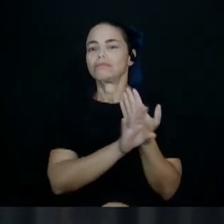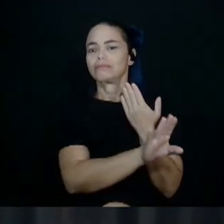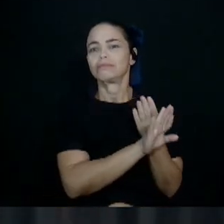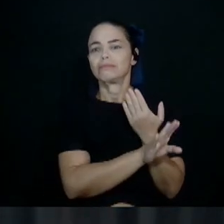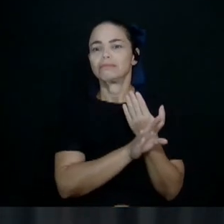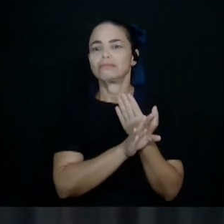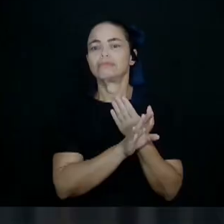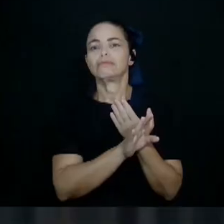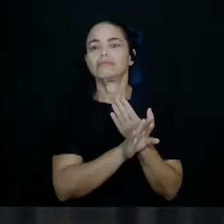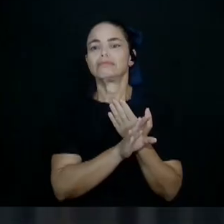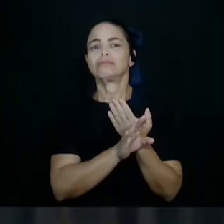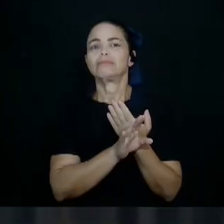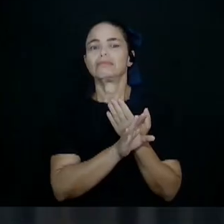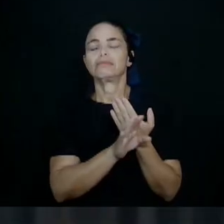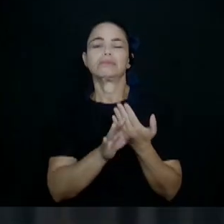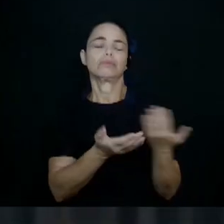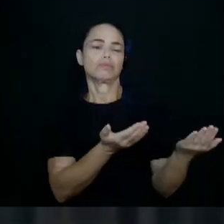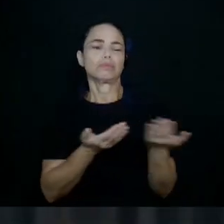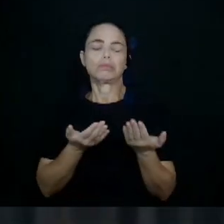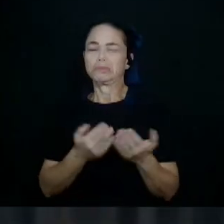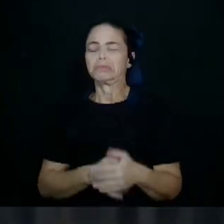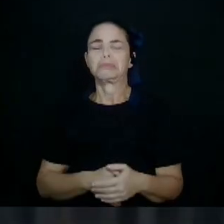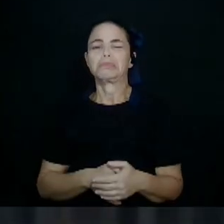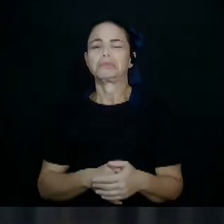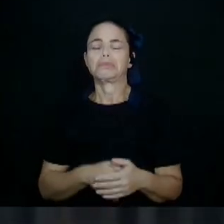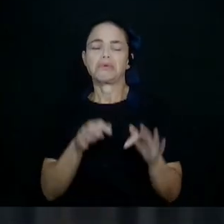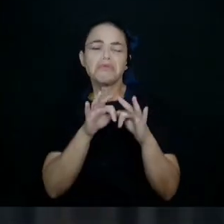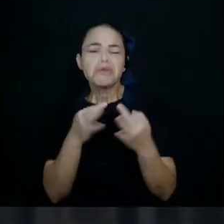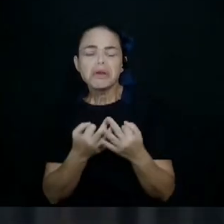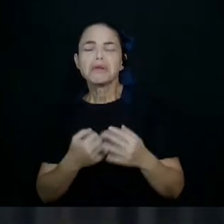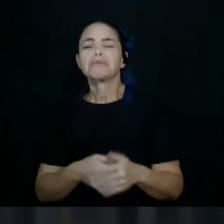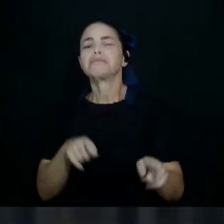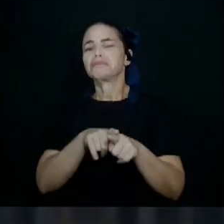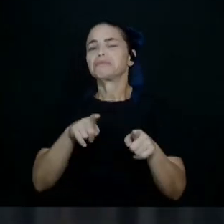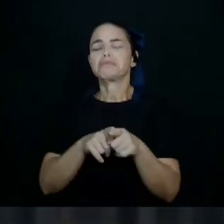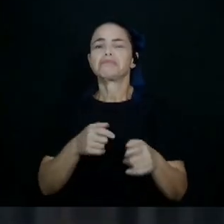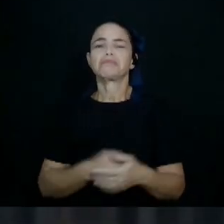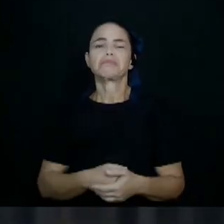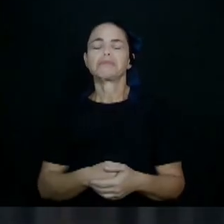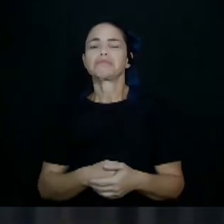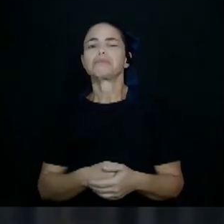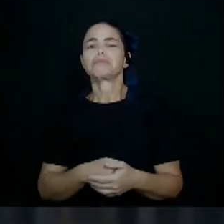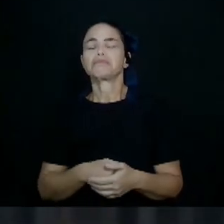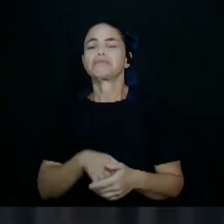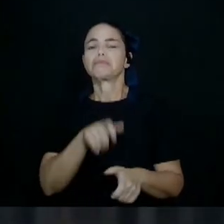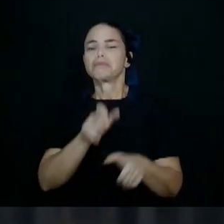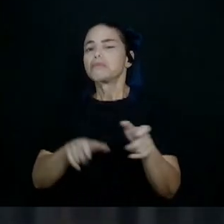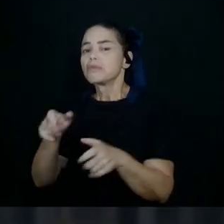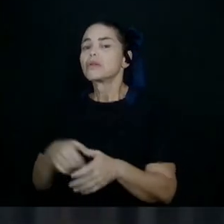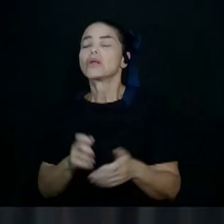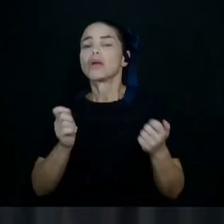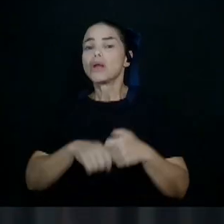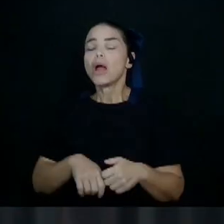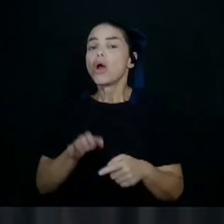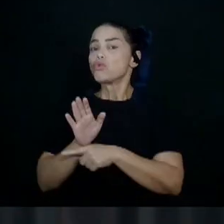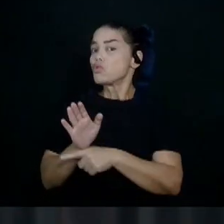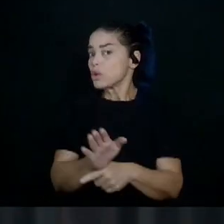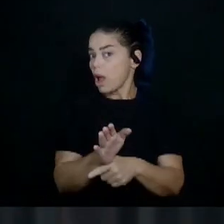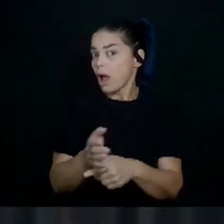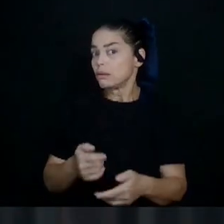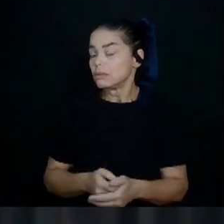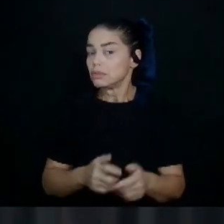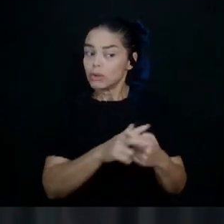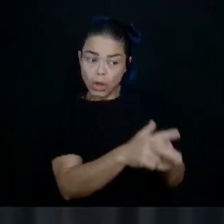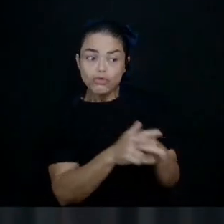não receber parentes, enfim, também não recebe, às vezes, até pessoas ali que podem fazer manutenção da casa, às